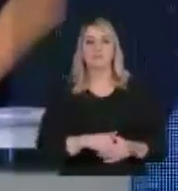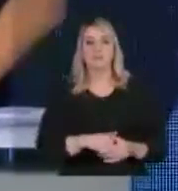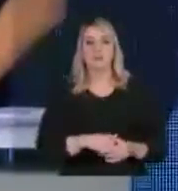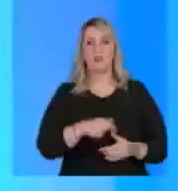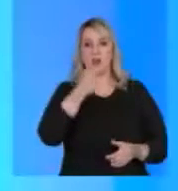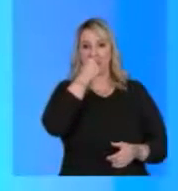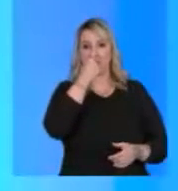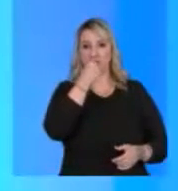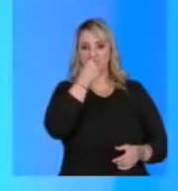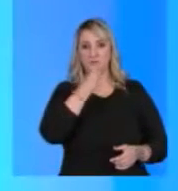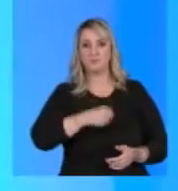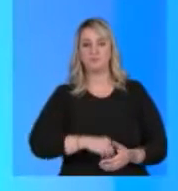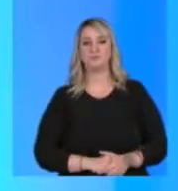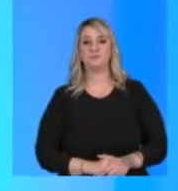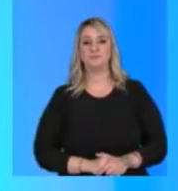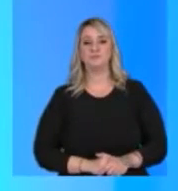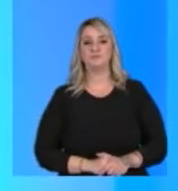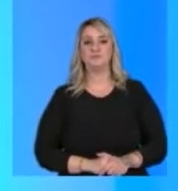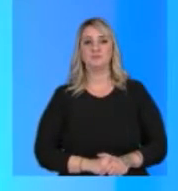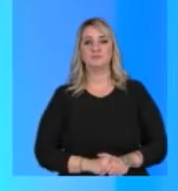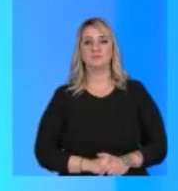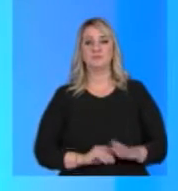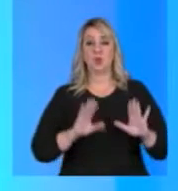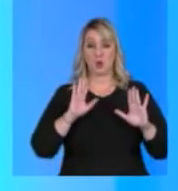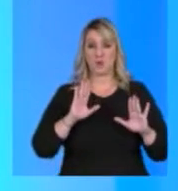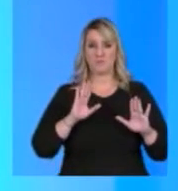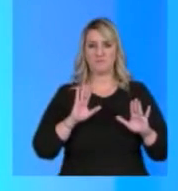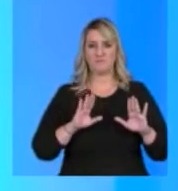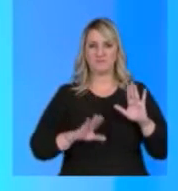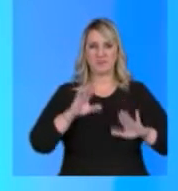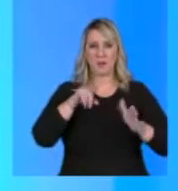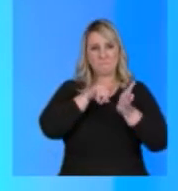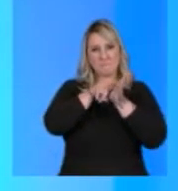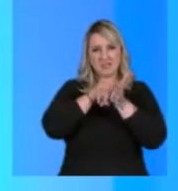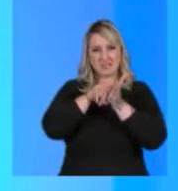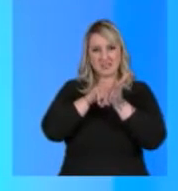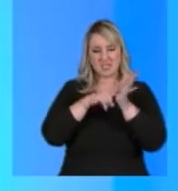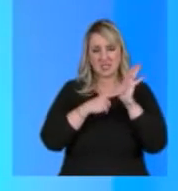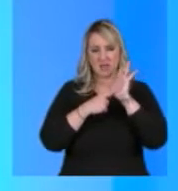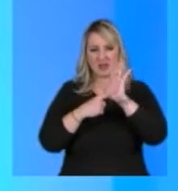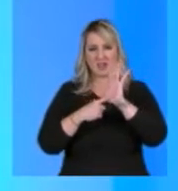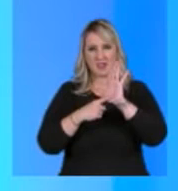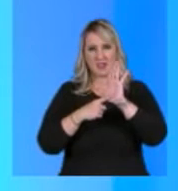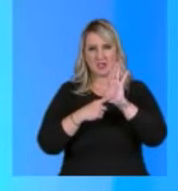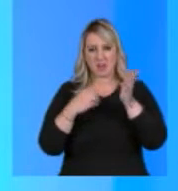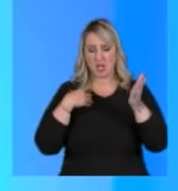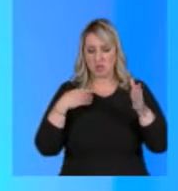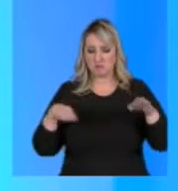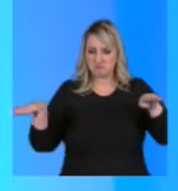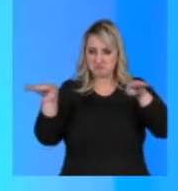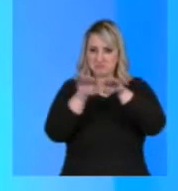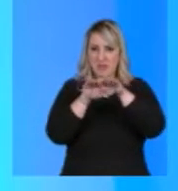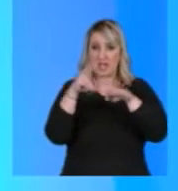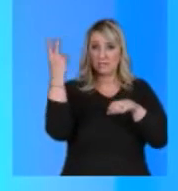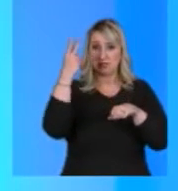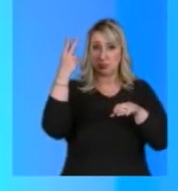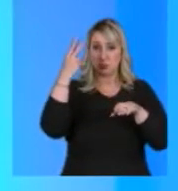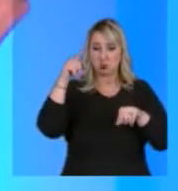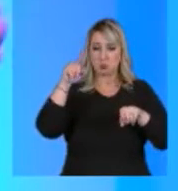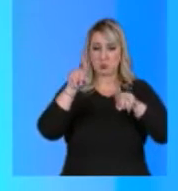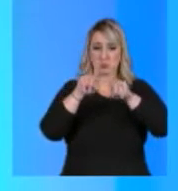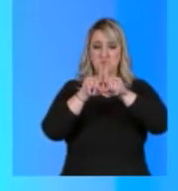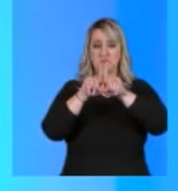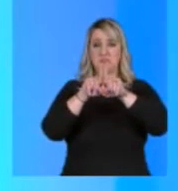costa ora segundo a pesquisa publicada hoje pelo datafolha e empatem em segundo lugar com